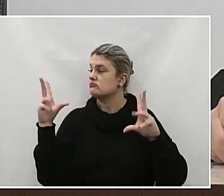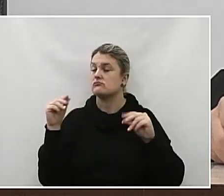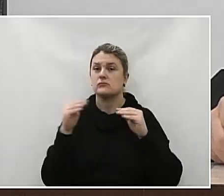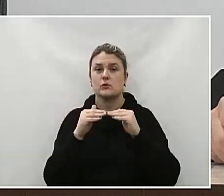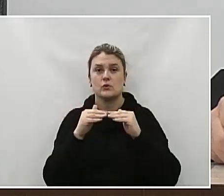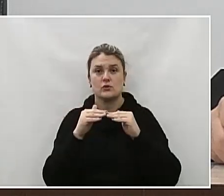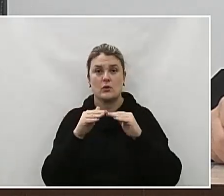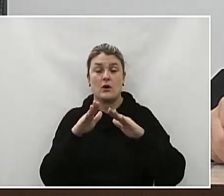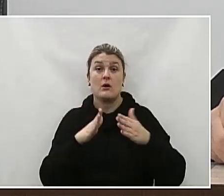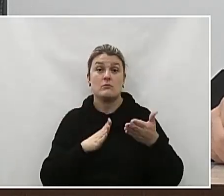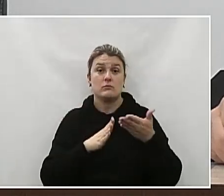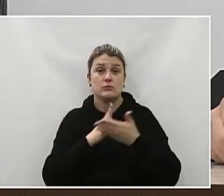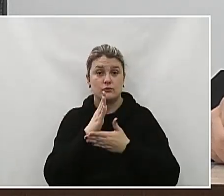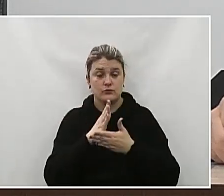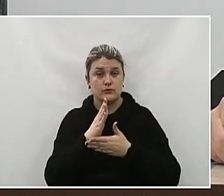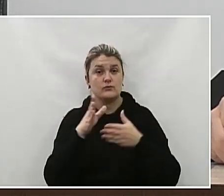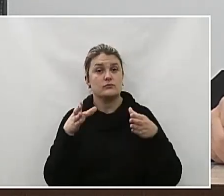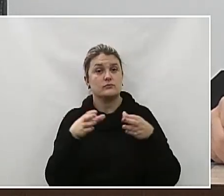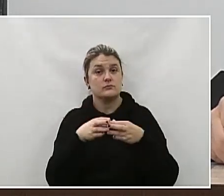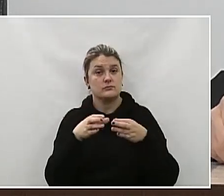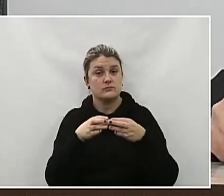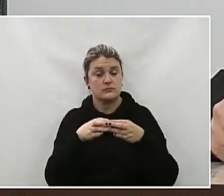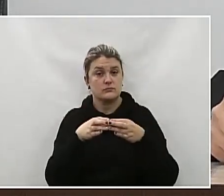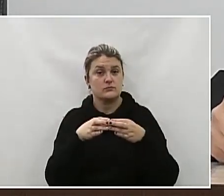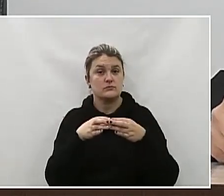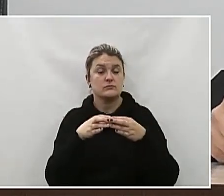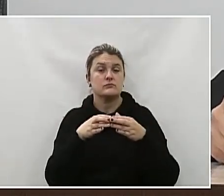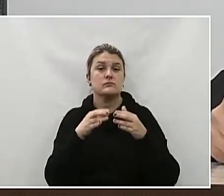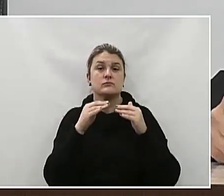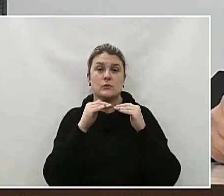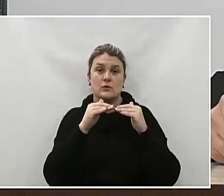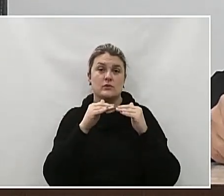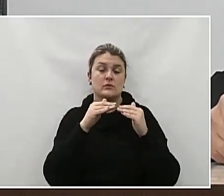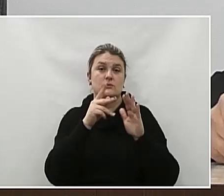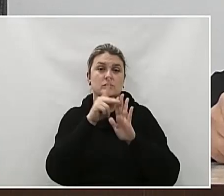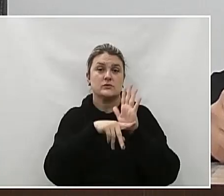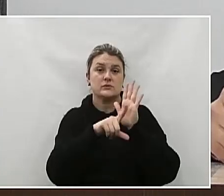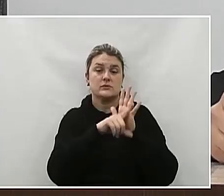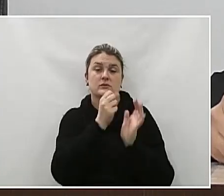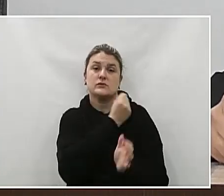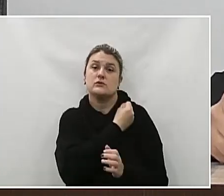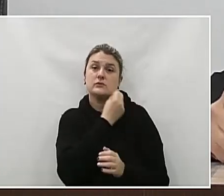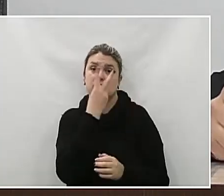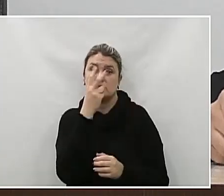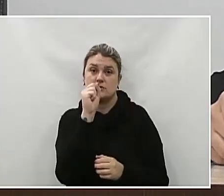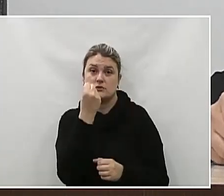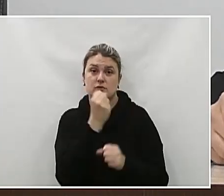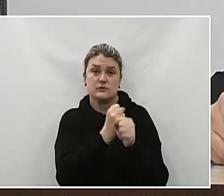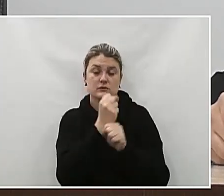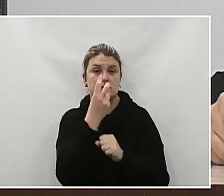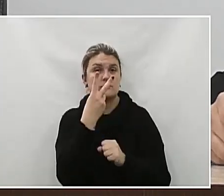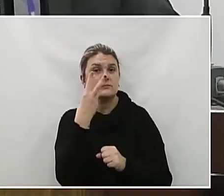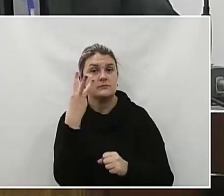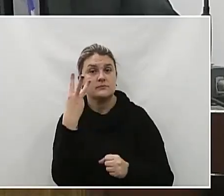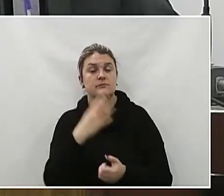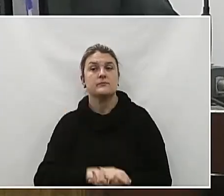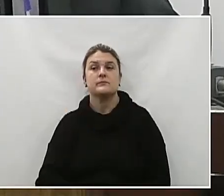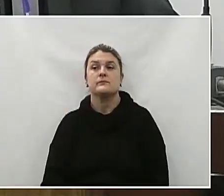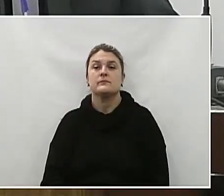comissão De finanças Orçamento e patrimônio Favorável ao projeto De lei ordinária De número 28 de 2023